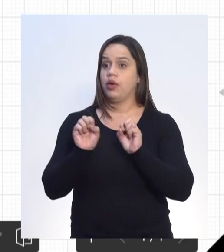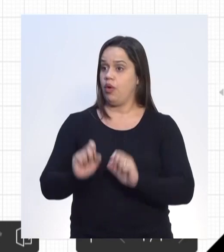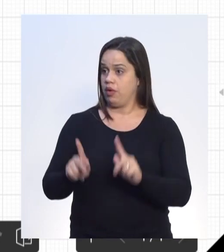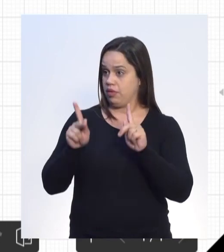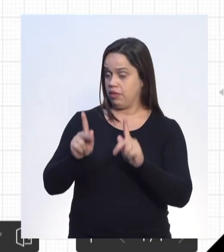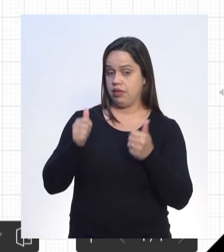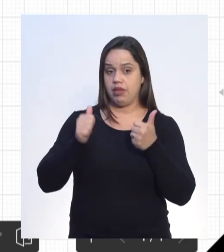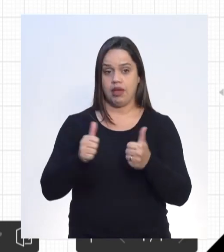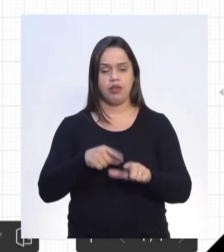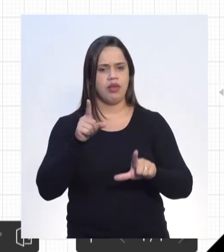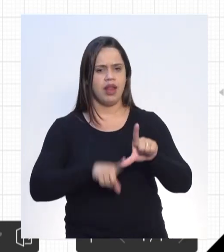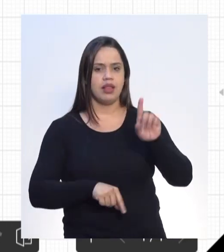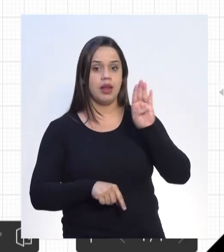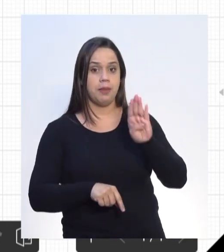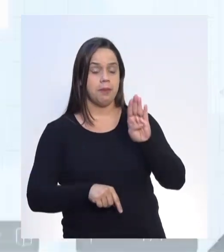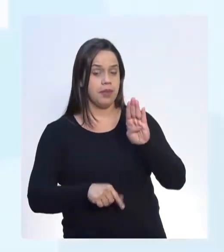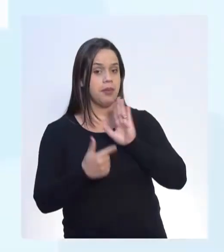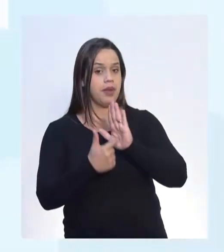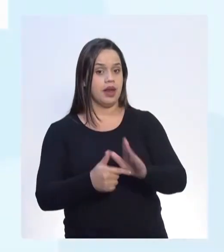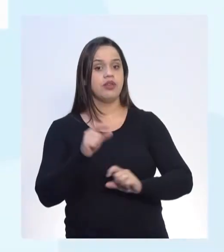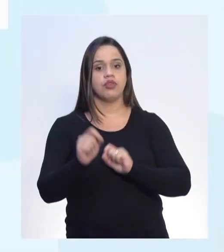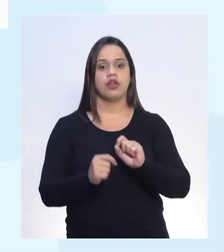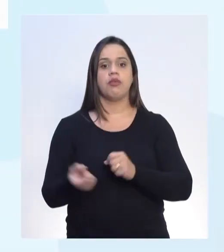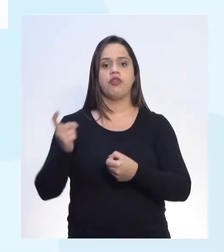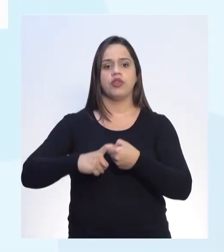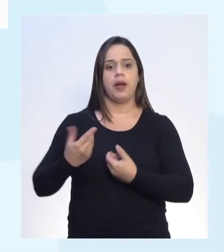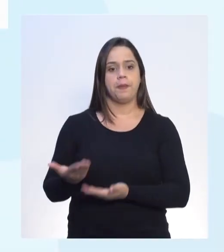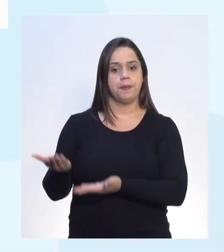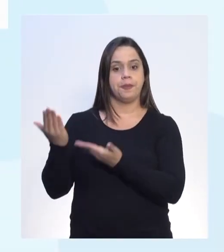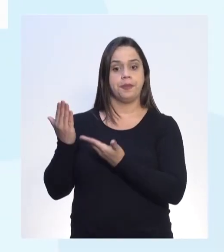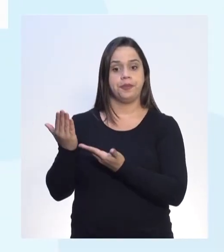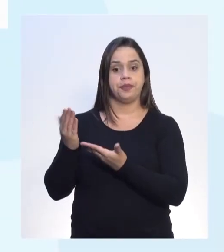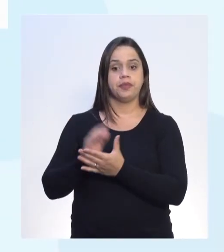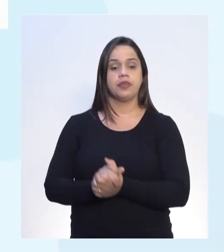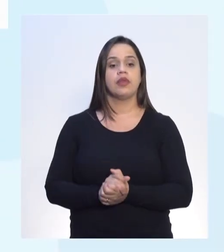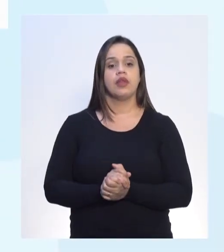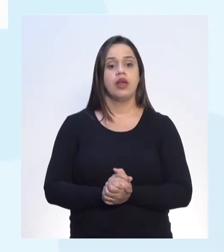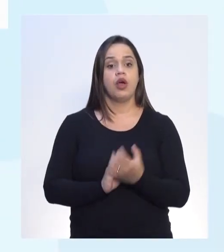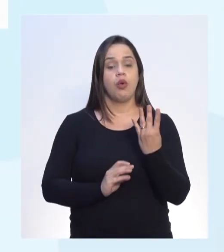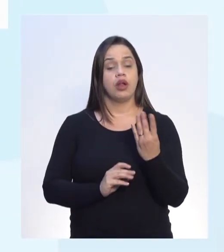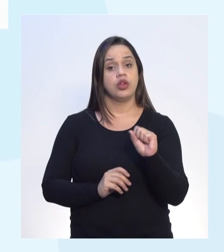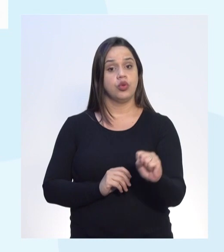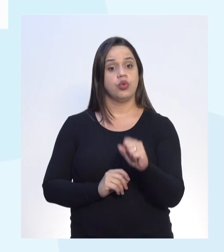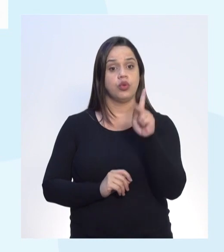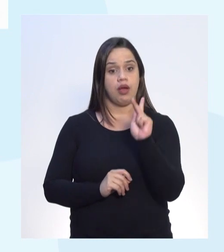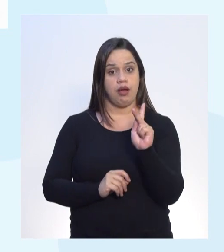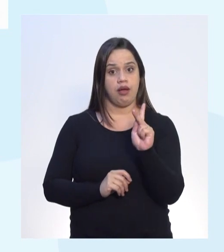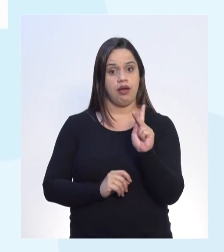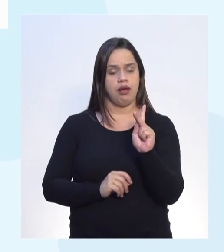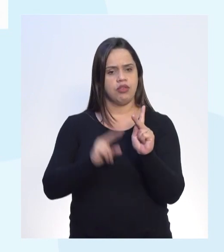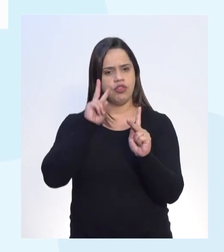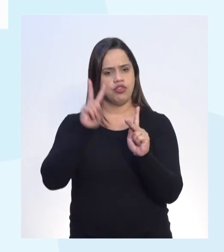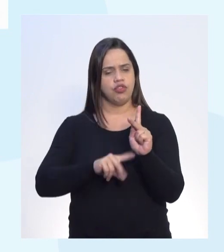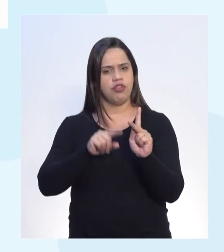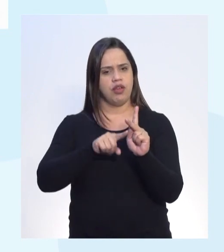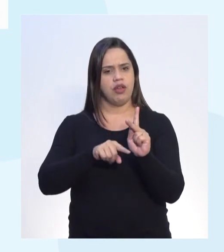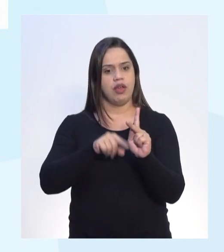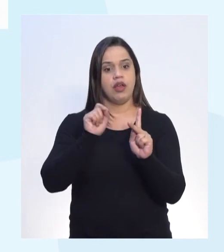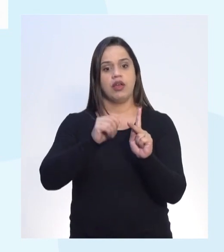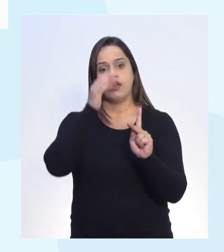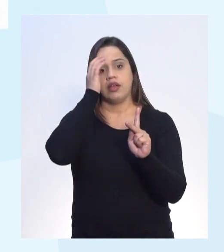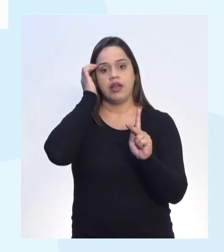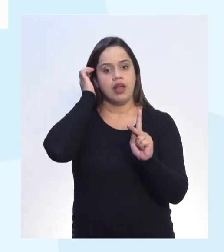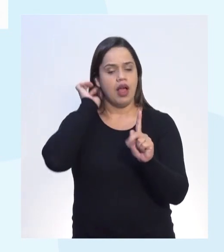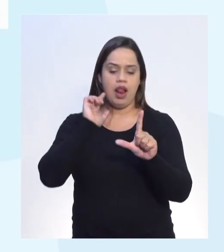lá na letra B aparece, vamos voltar, olha lá, 48K, já muda a variável, né? Se o próprio nome é